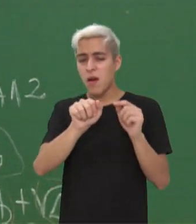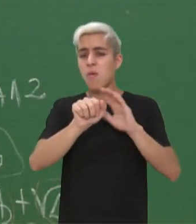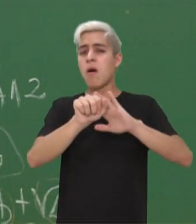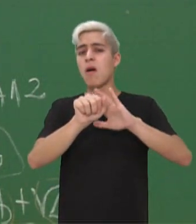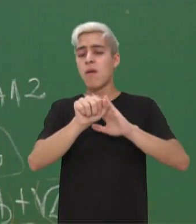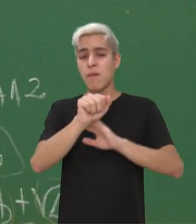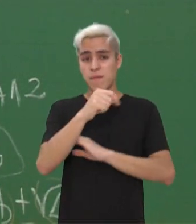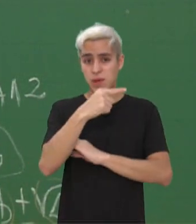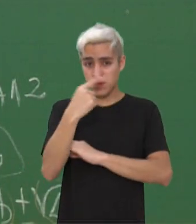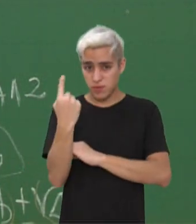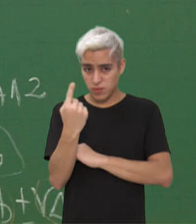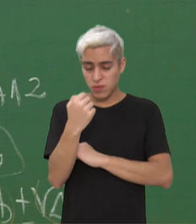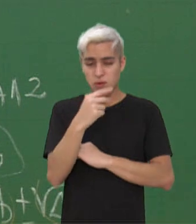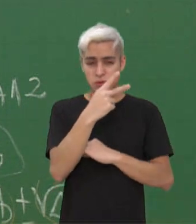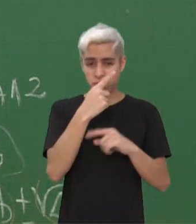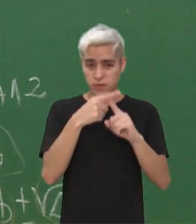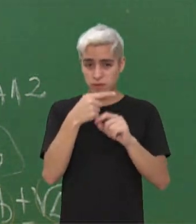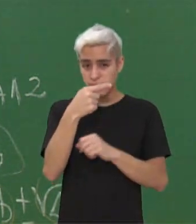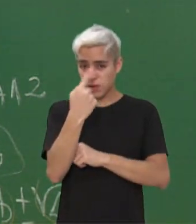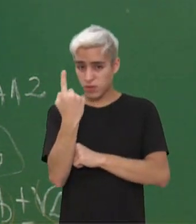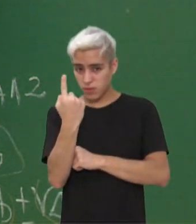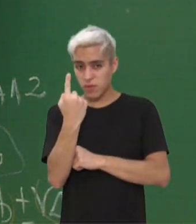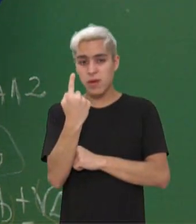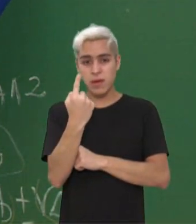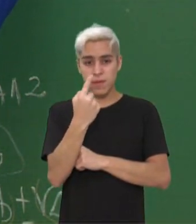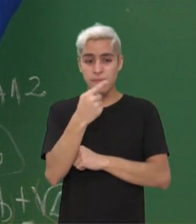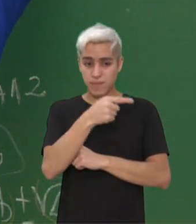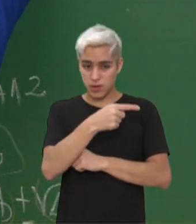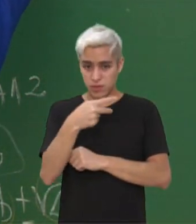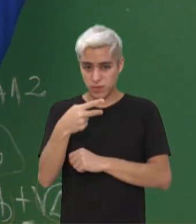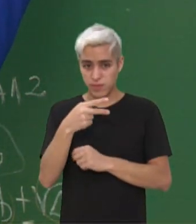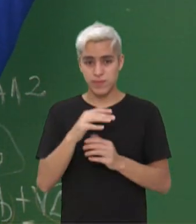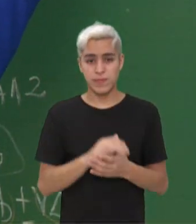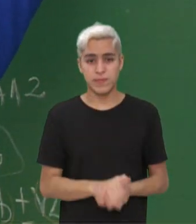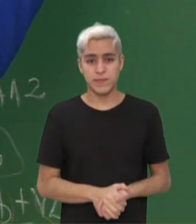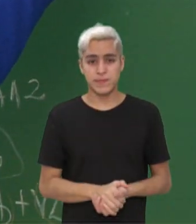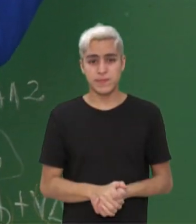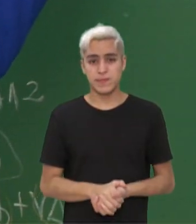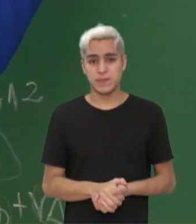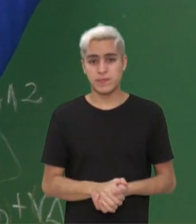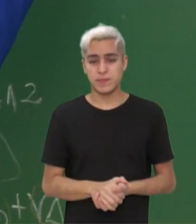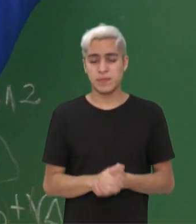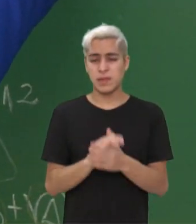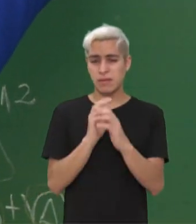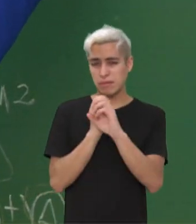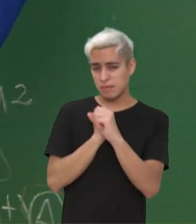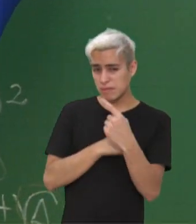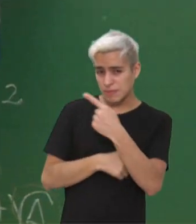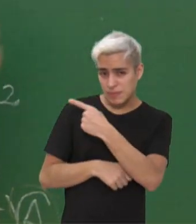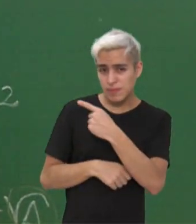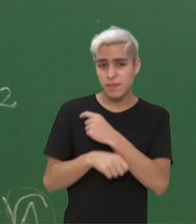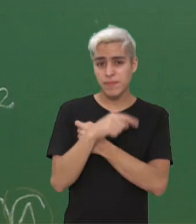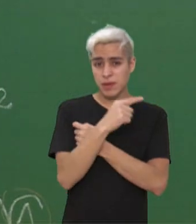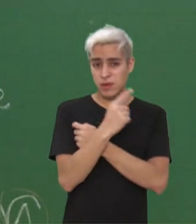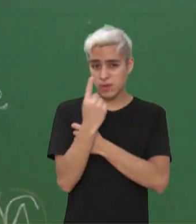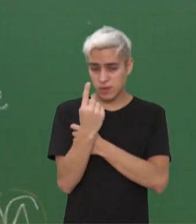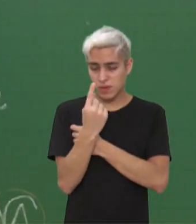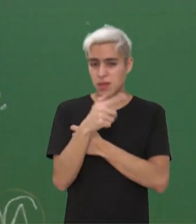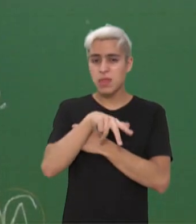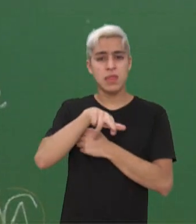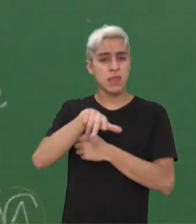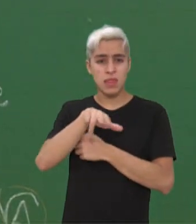menos 1. 2 vezes menos 1, menos 2. Então, aqui eu tenho menos 1, não